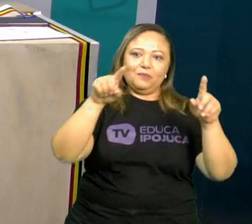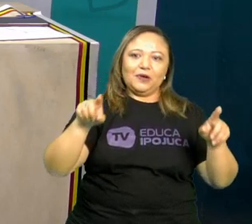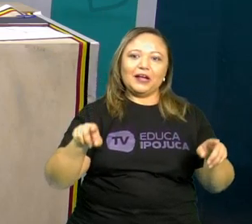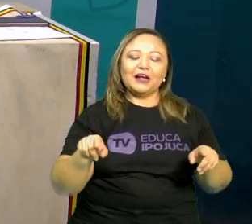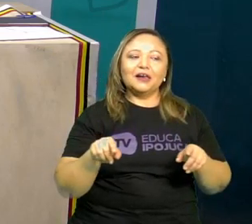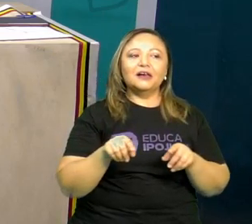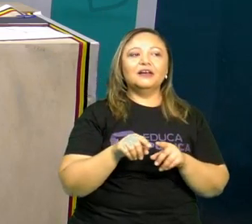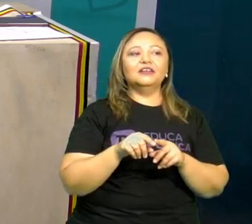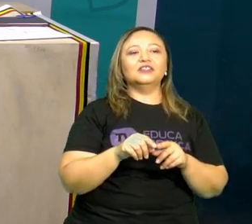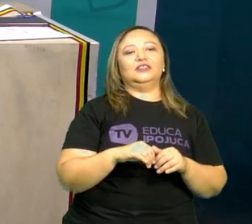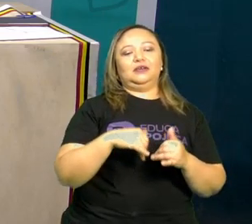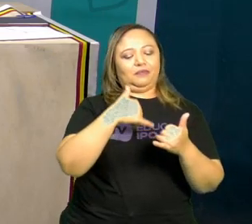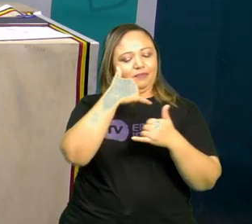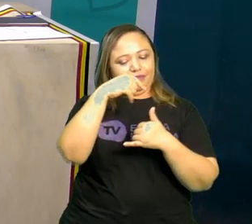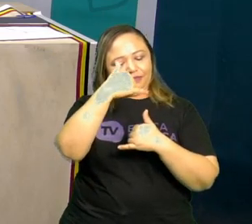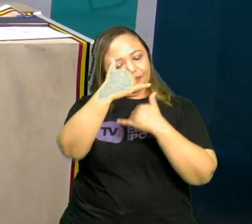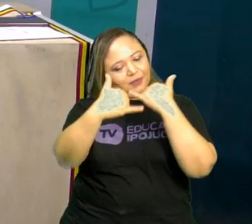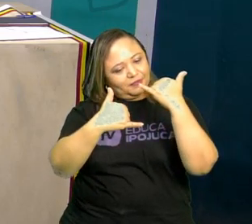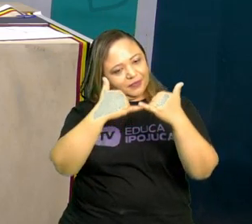gente brincar